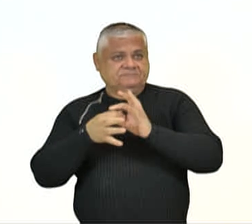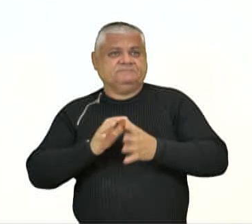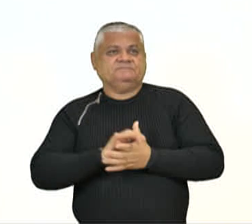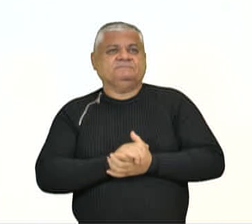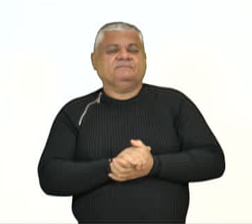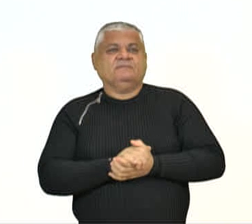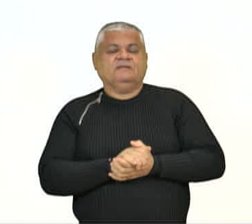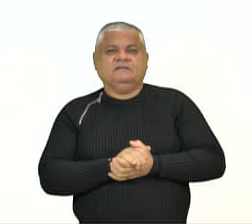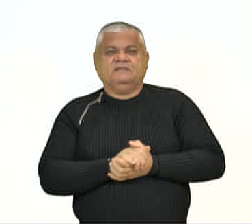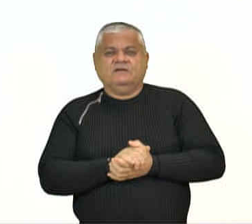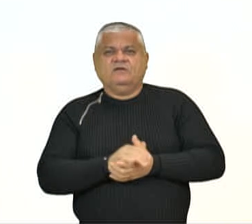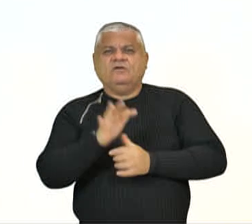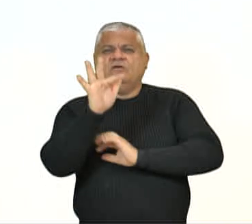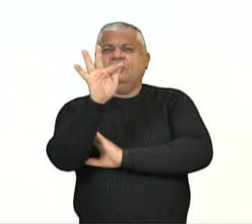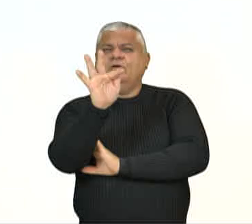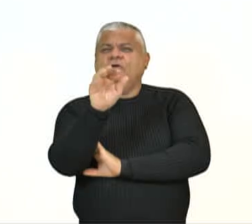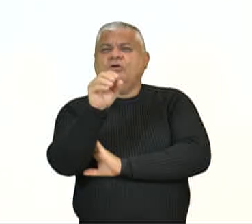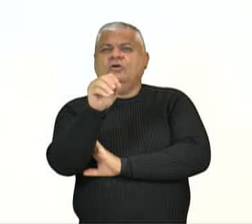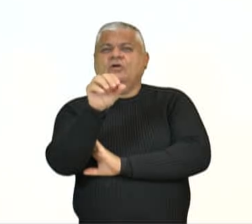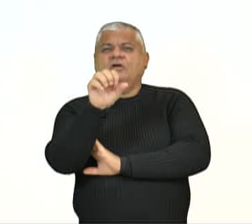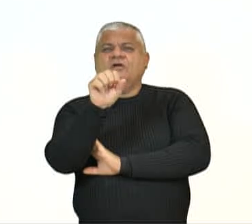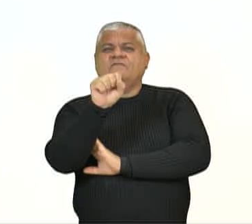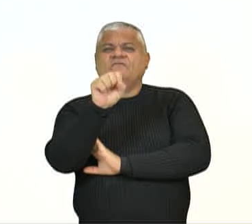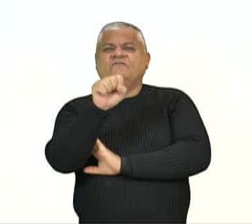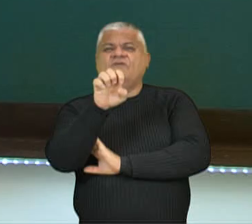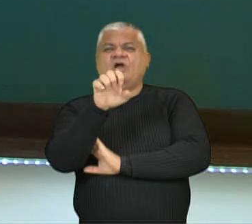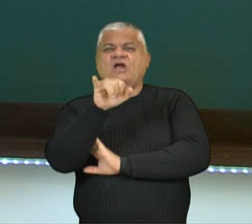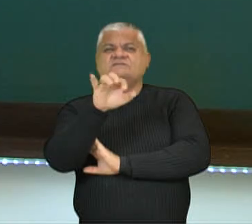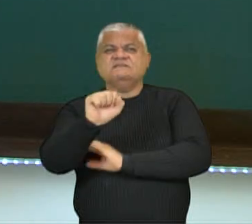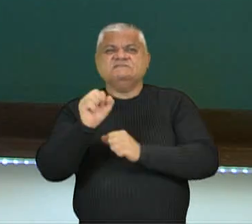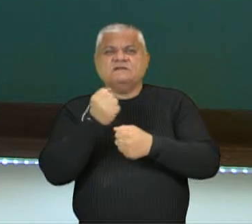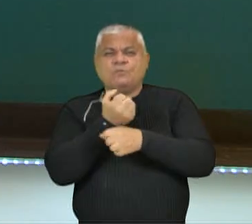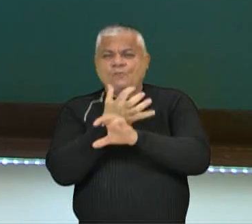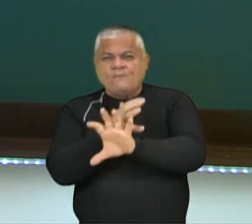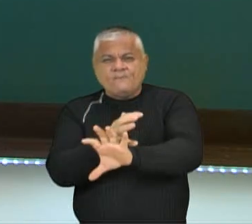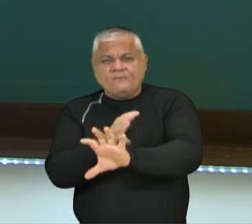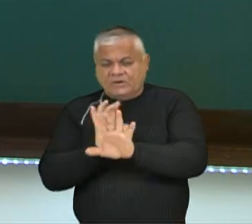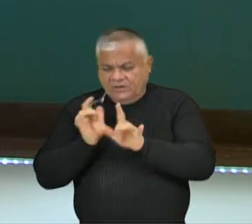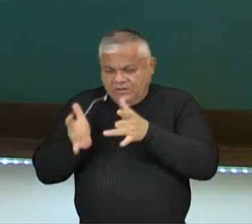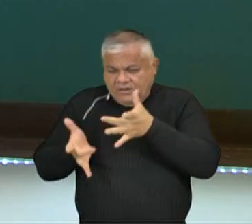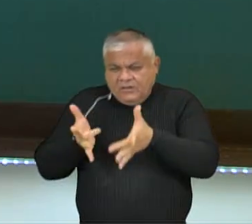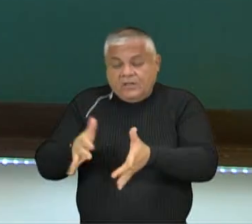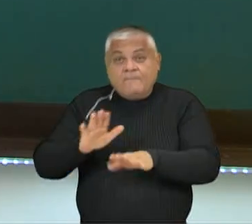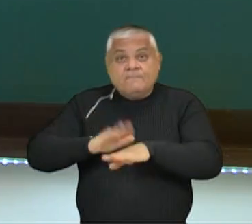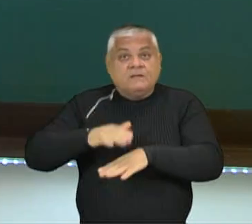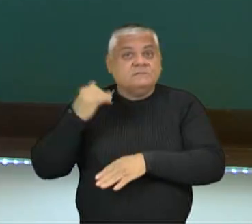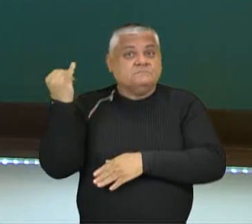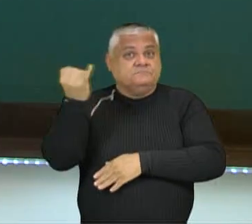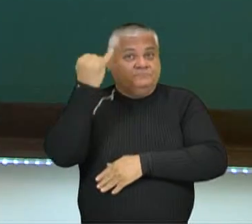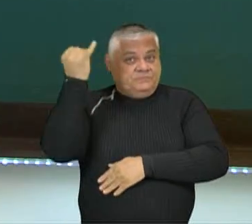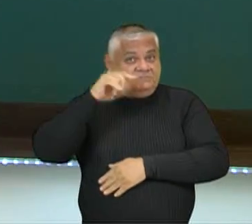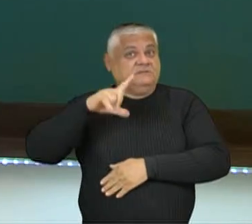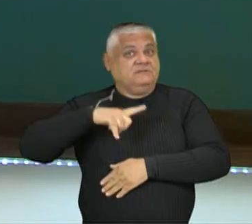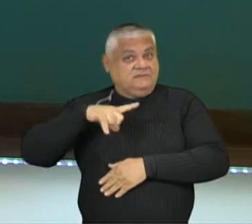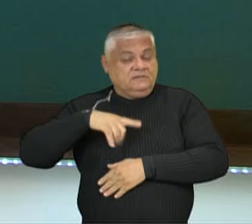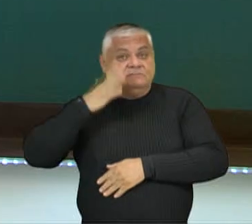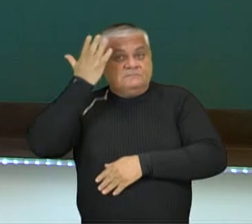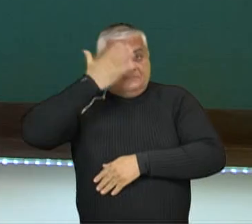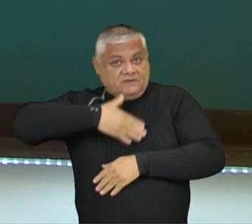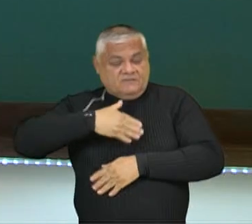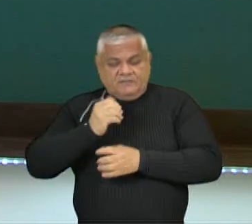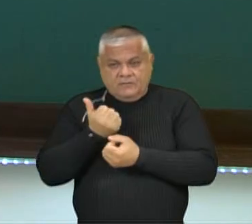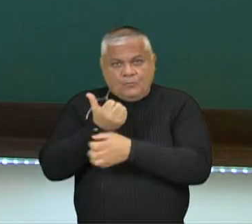Bom, trabalhando um pouquinho agora sobre as evidências evolutivas mais importantes que a gente tem, que são os registros